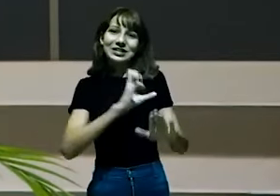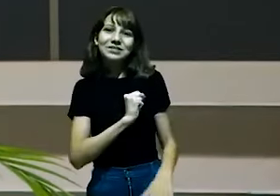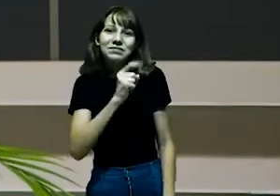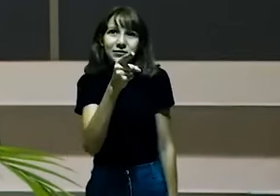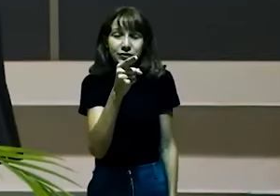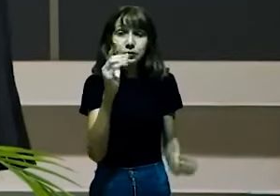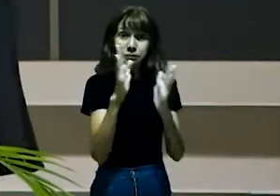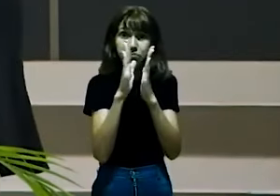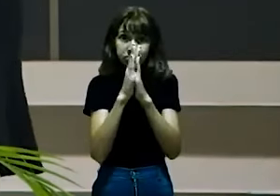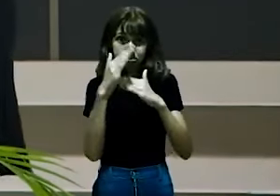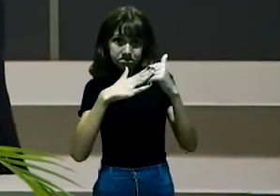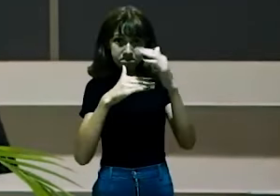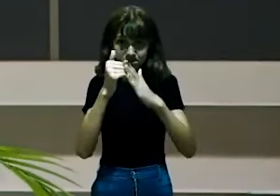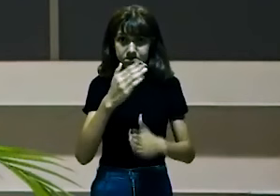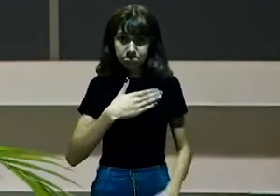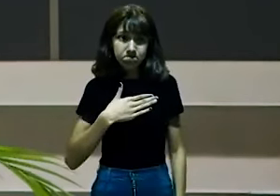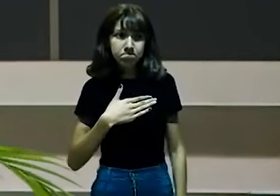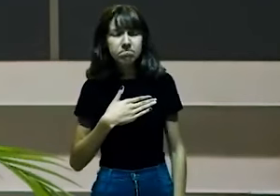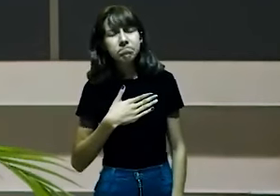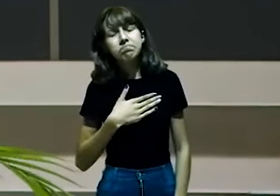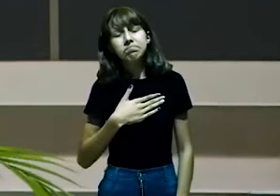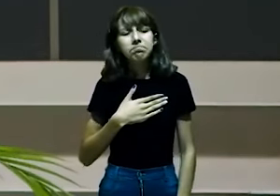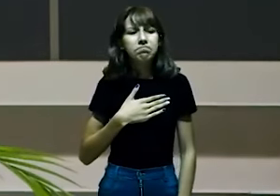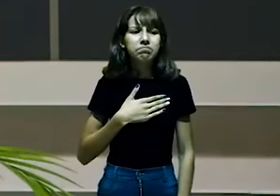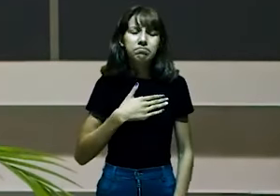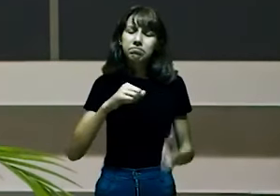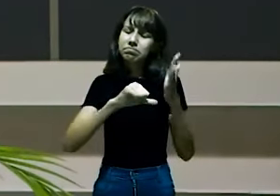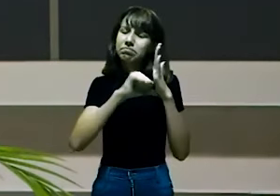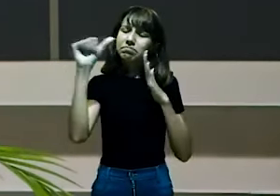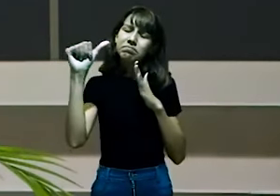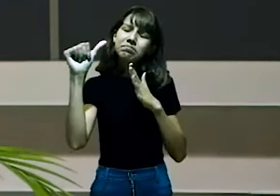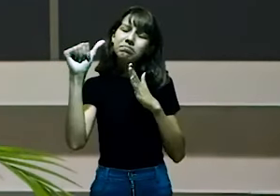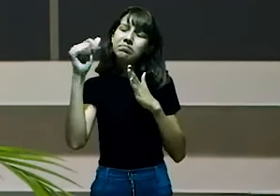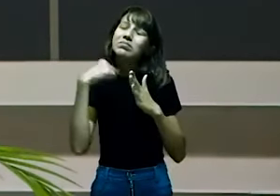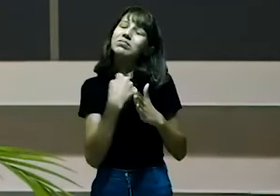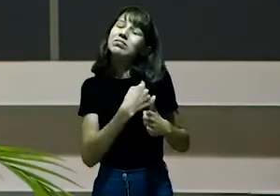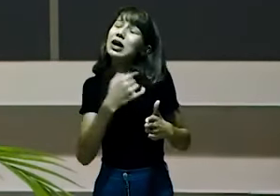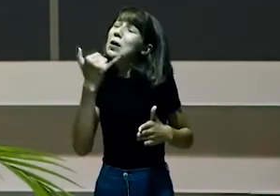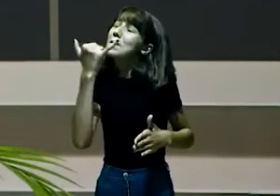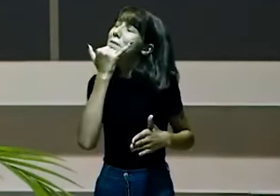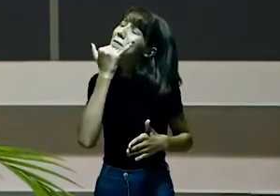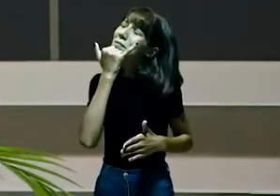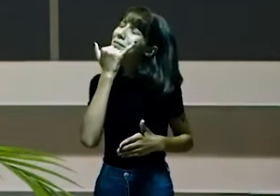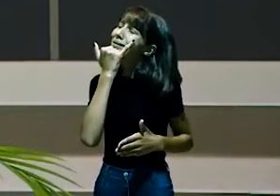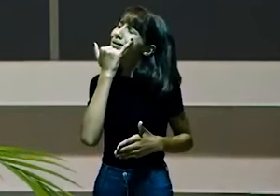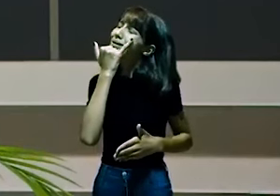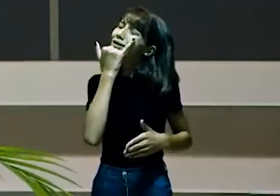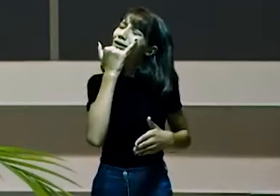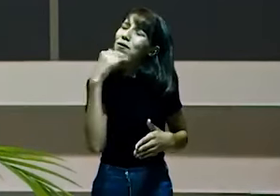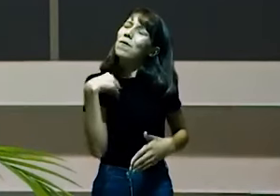Senhor Deus e pai Primeiramente Deus nós precisamos te pedir perdão por tantas